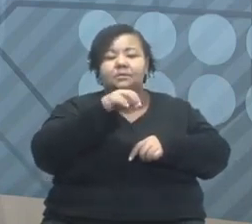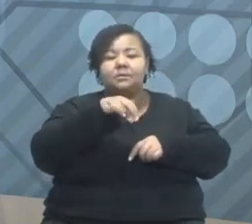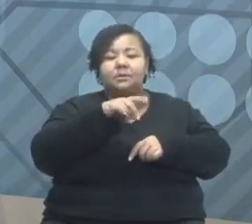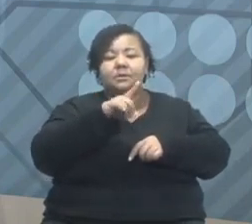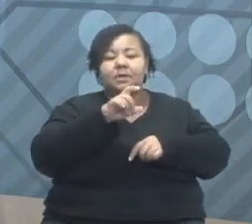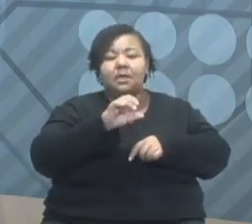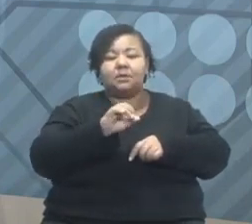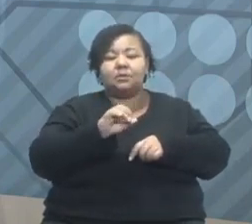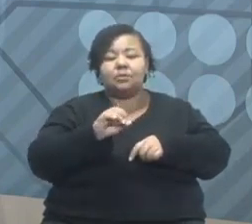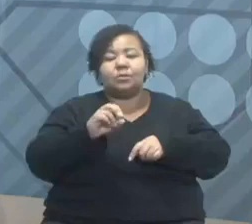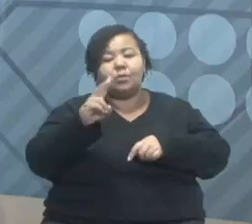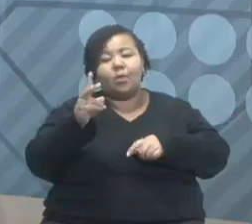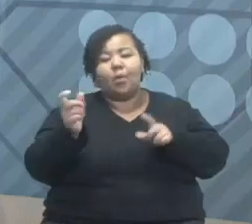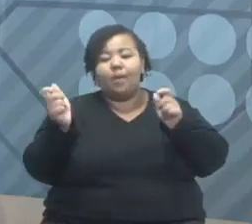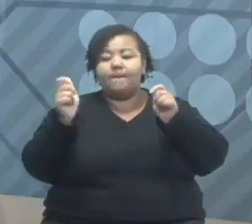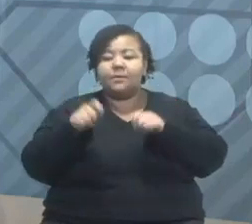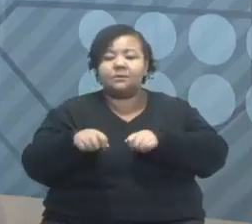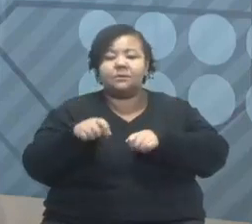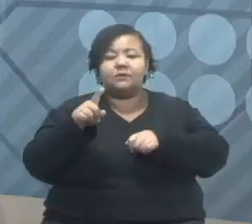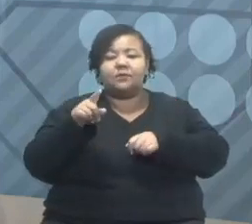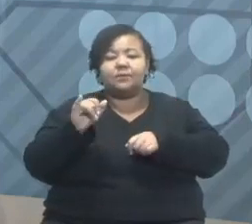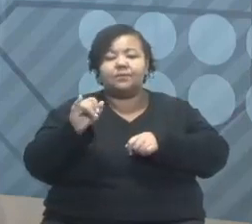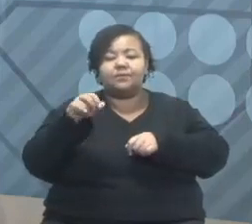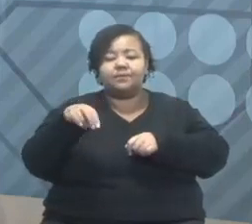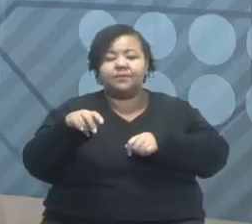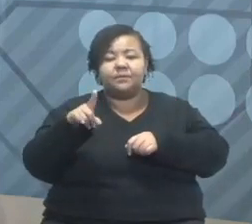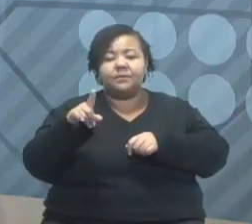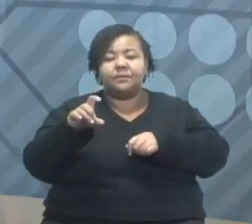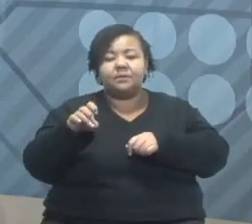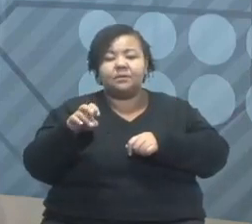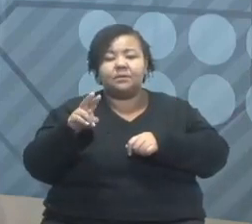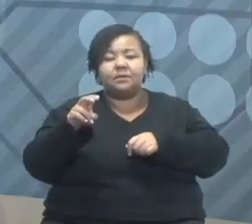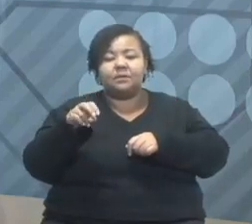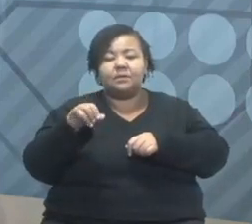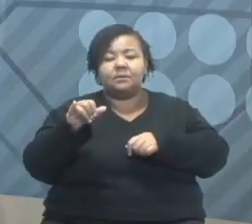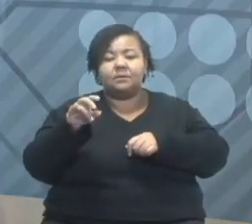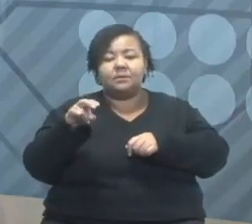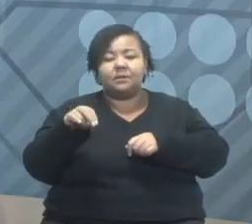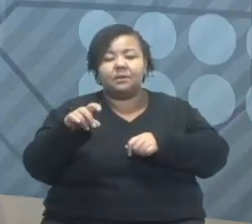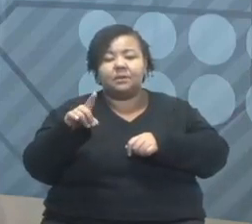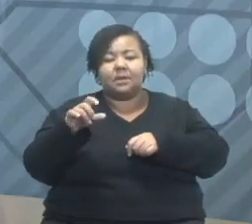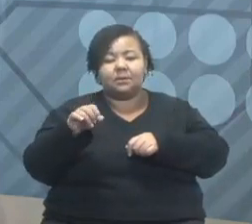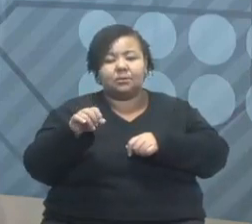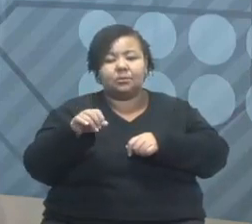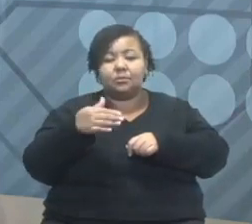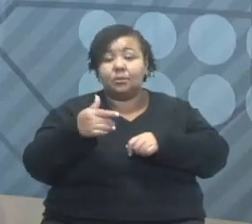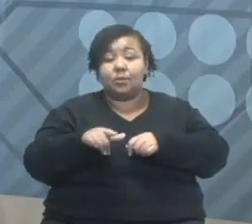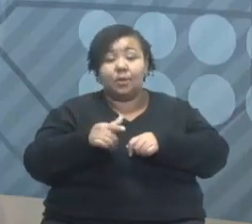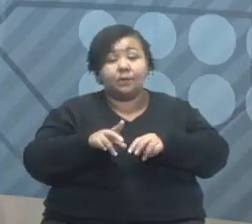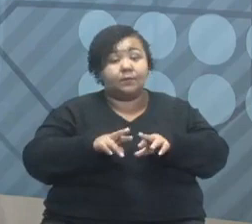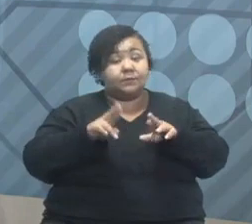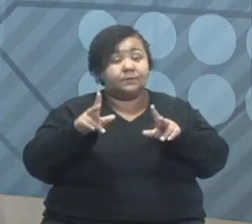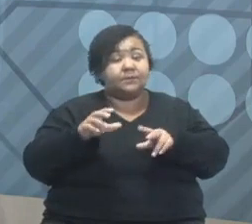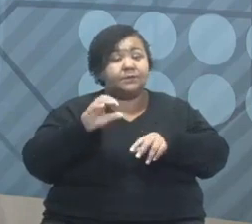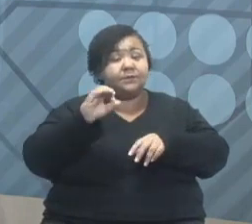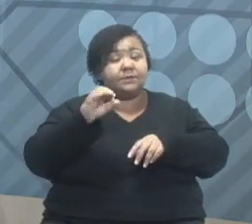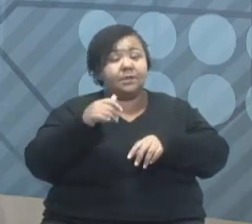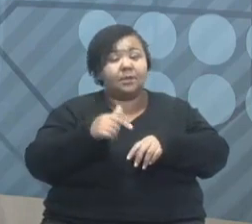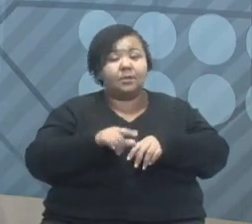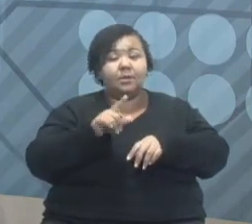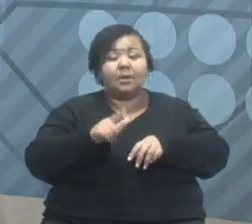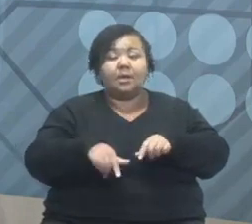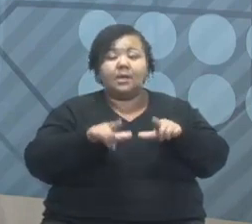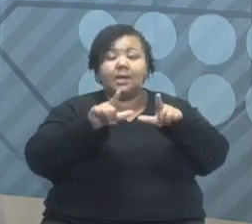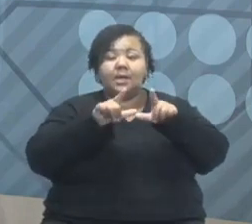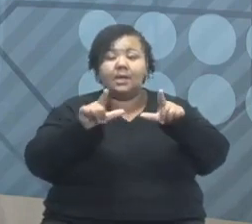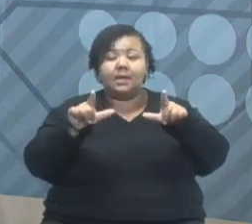dele for diferente de 0, então ele é linearmente independente, porque ele apresenta uma única